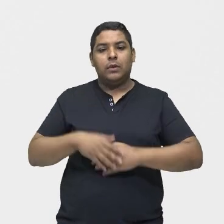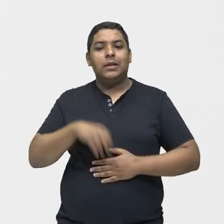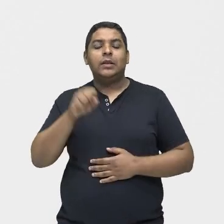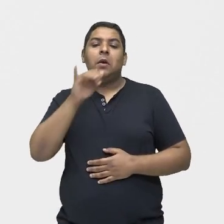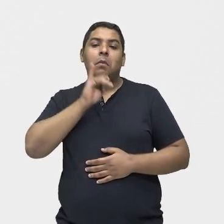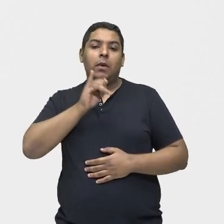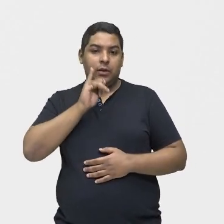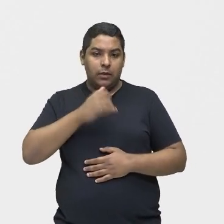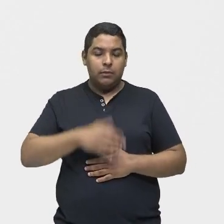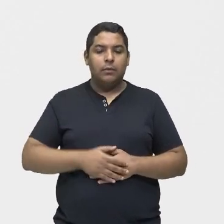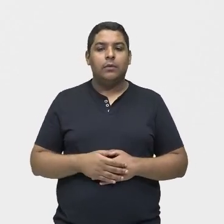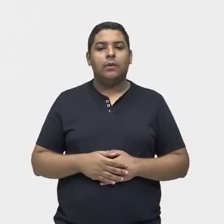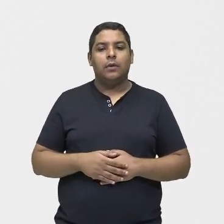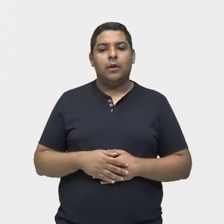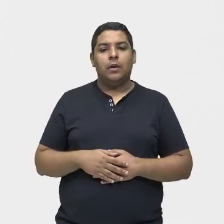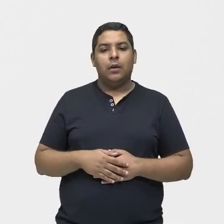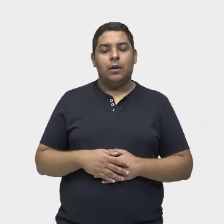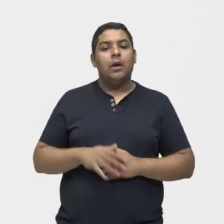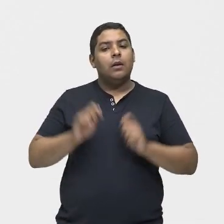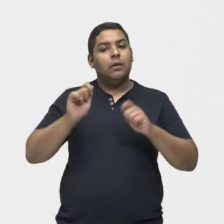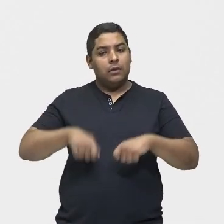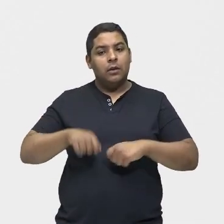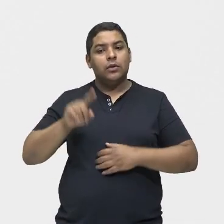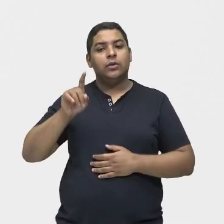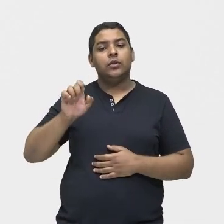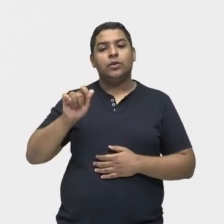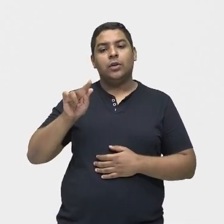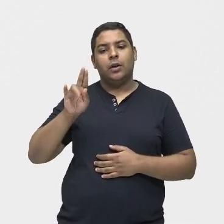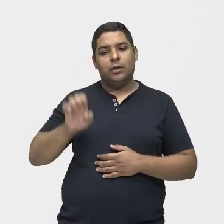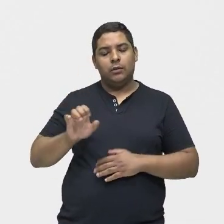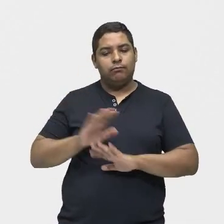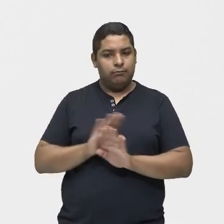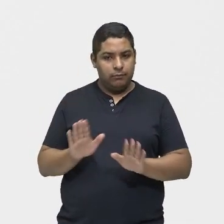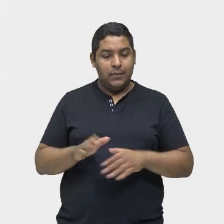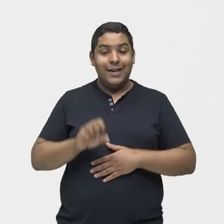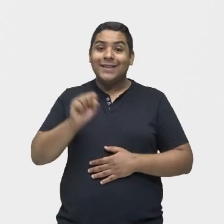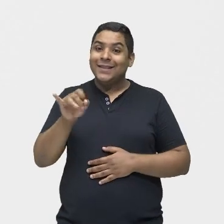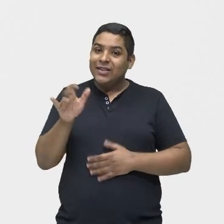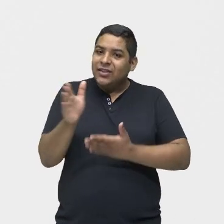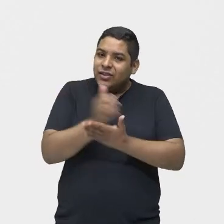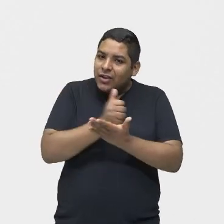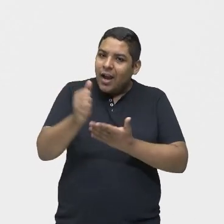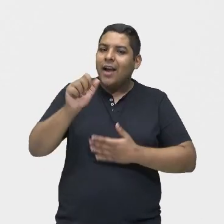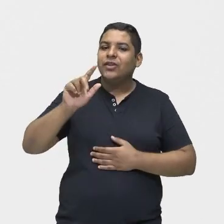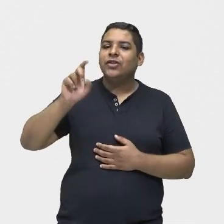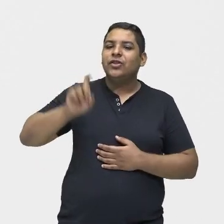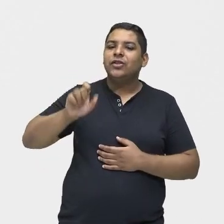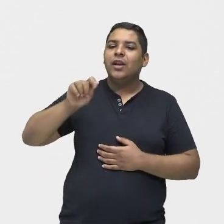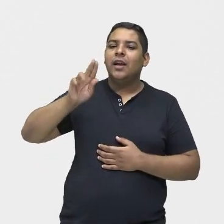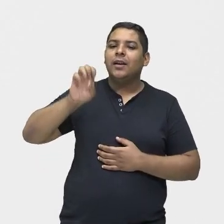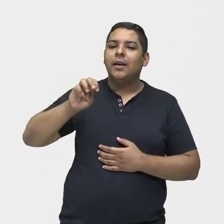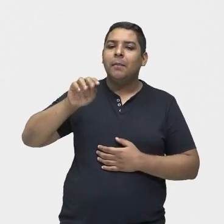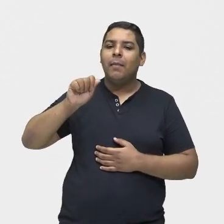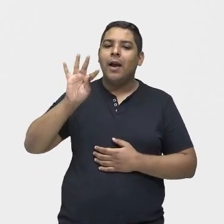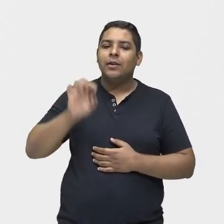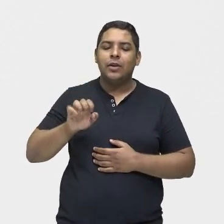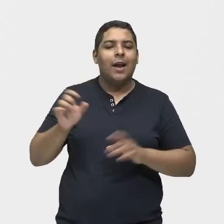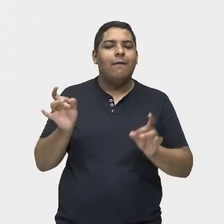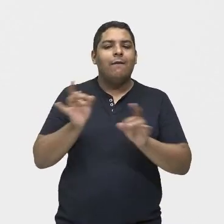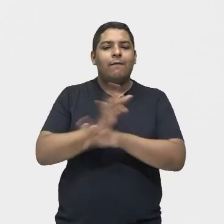uma casa apenas. E assim por diante. Então as peças capturam ou tomam da mesma forma como se